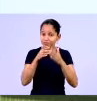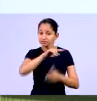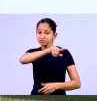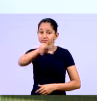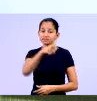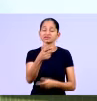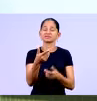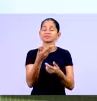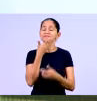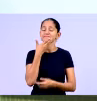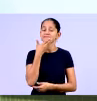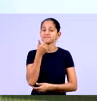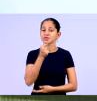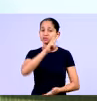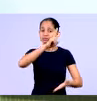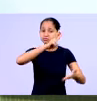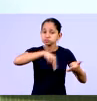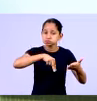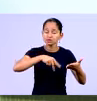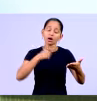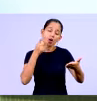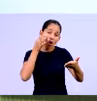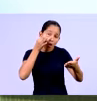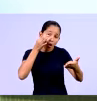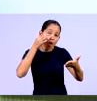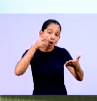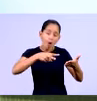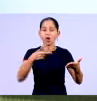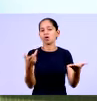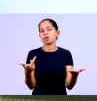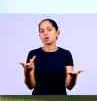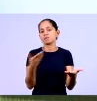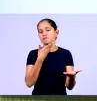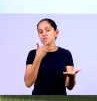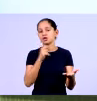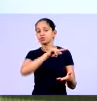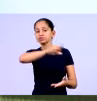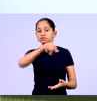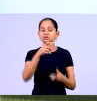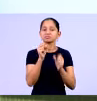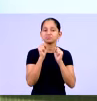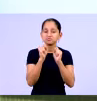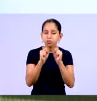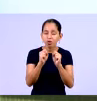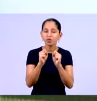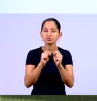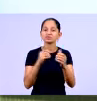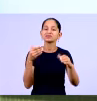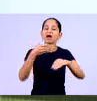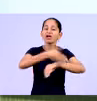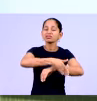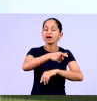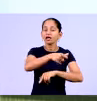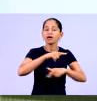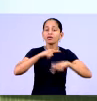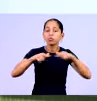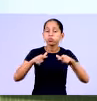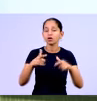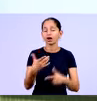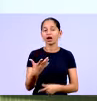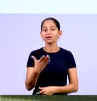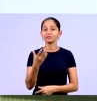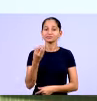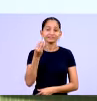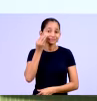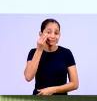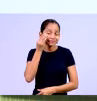vocês deem uma lida, deem uma olhada, porque possivelmente vocês atuarão em uma dessas empresas. Como